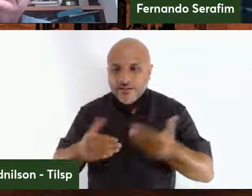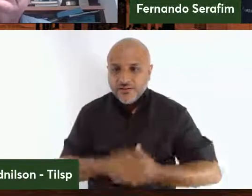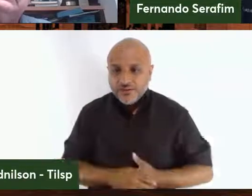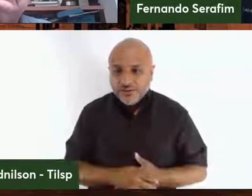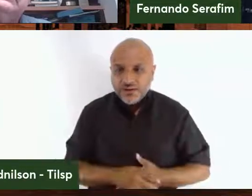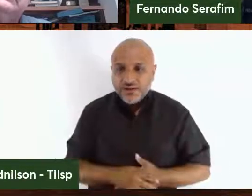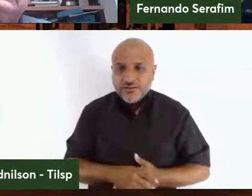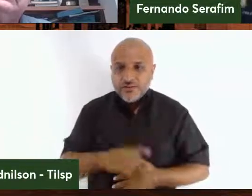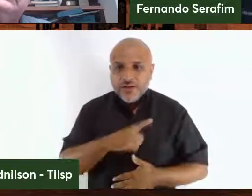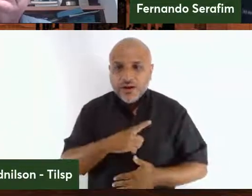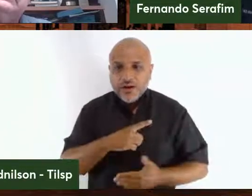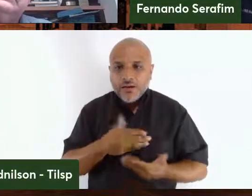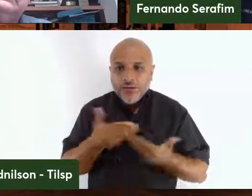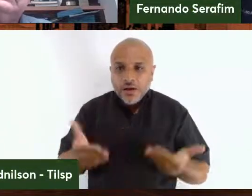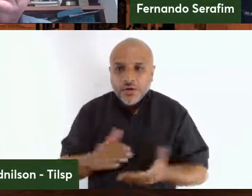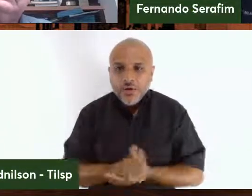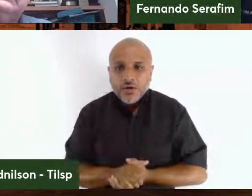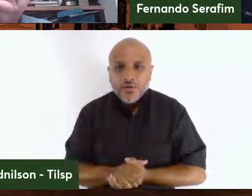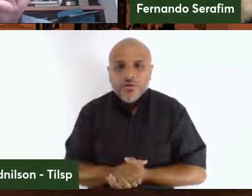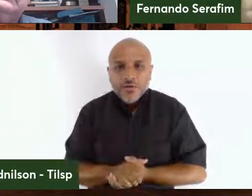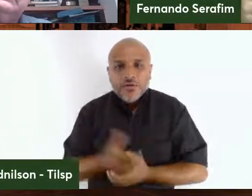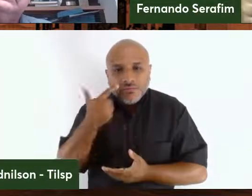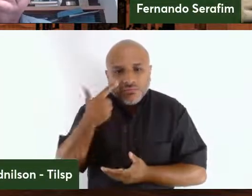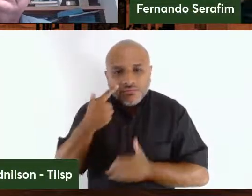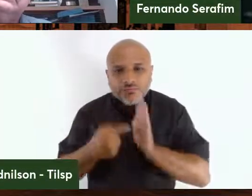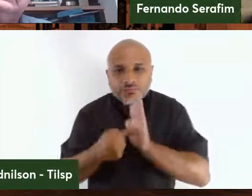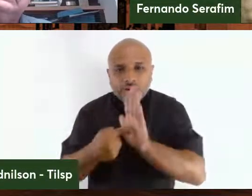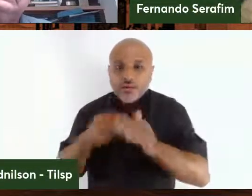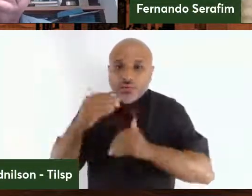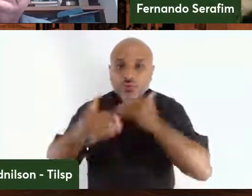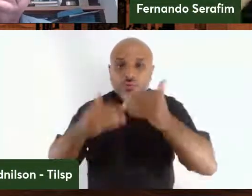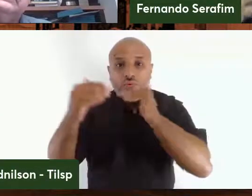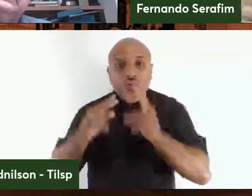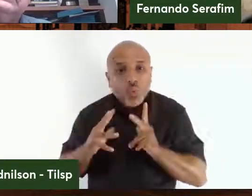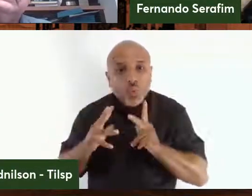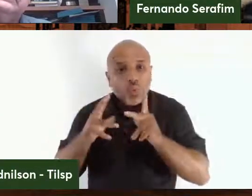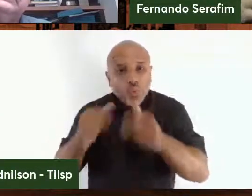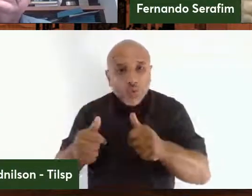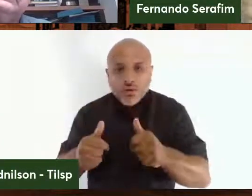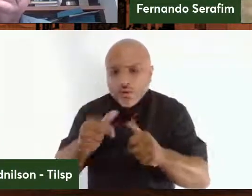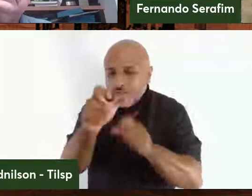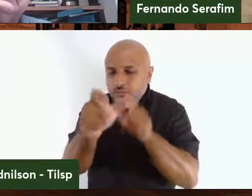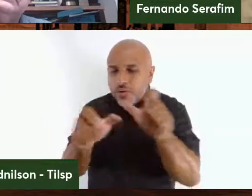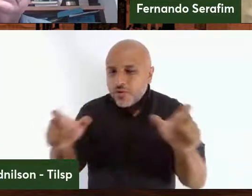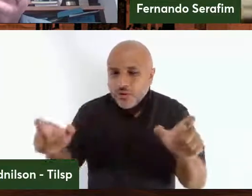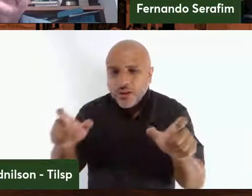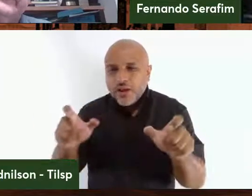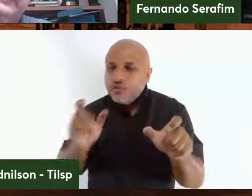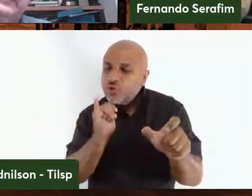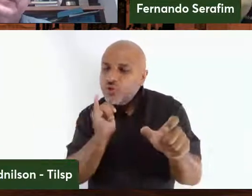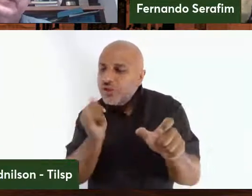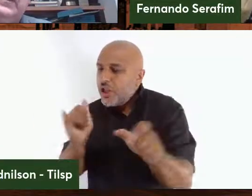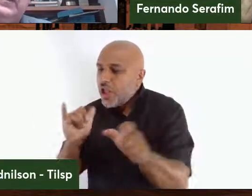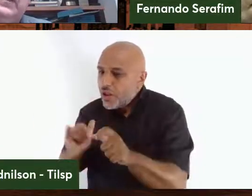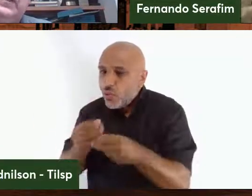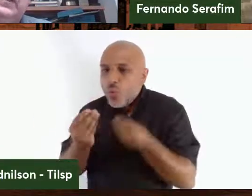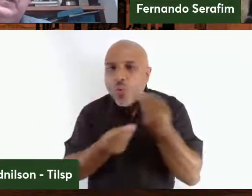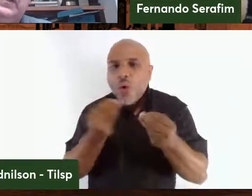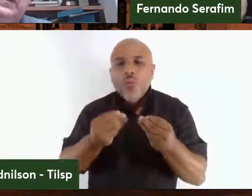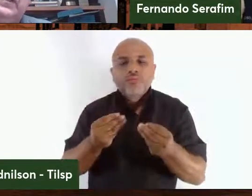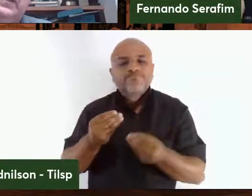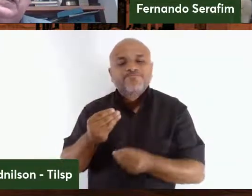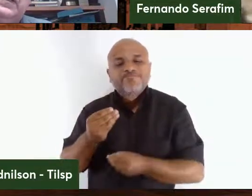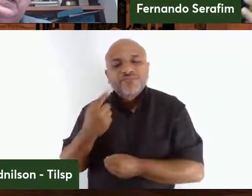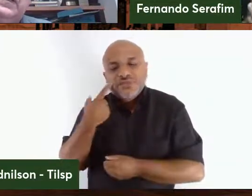quando você pensava, enquanto você estava ali projetando, construindo tudo, personagens, enredo e por aí vai, qual era a sua